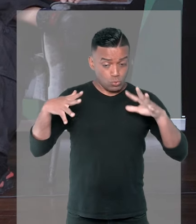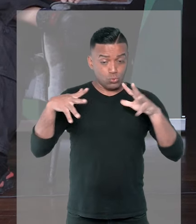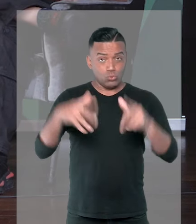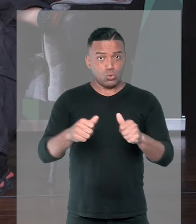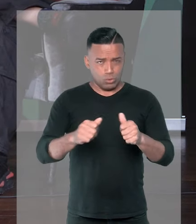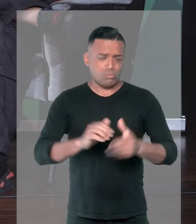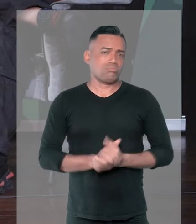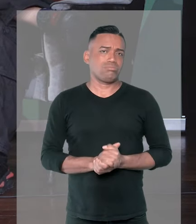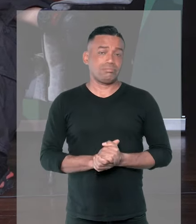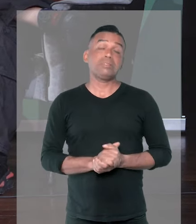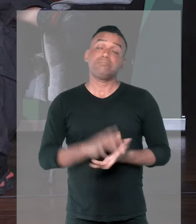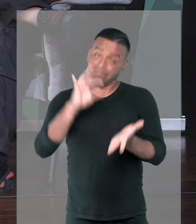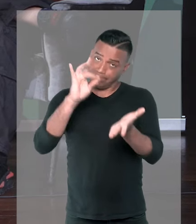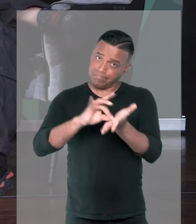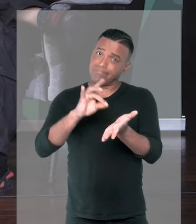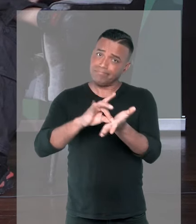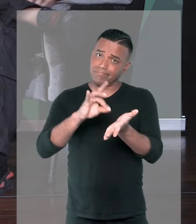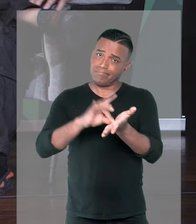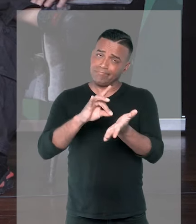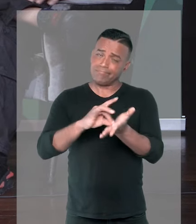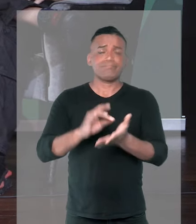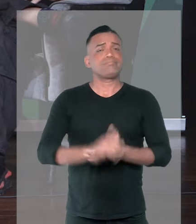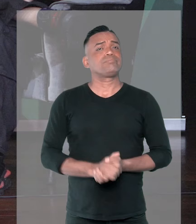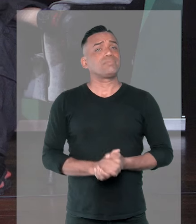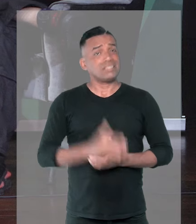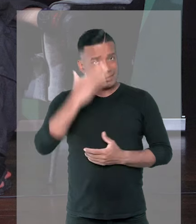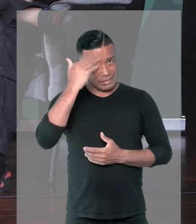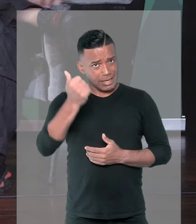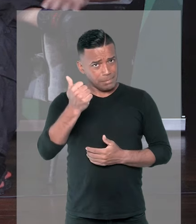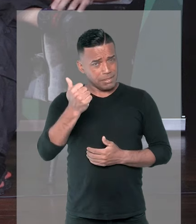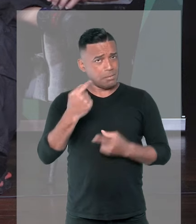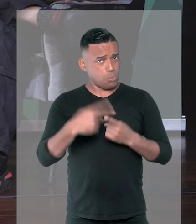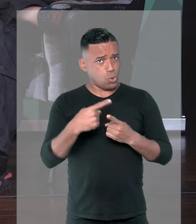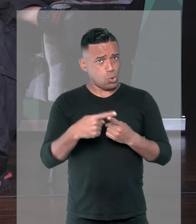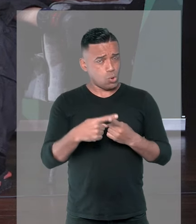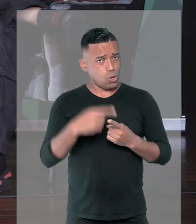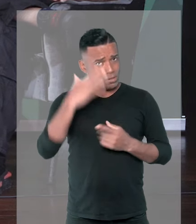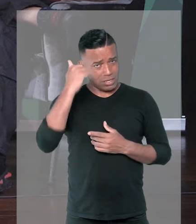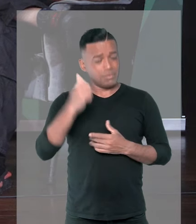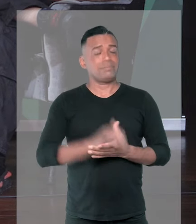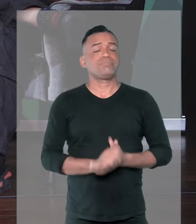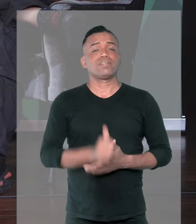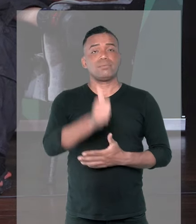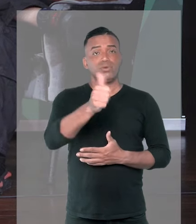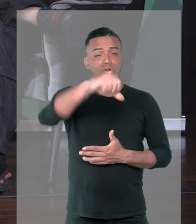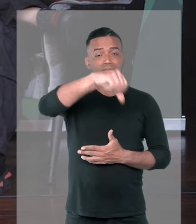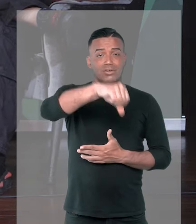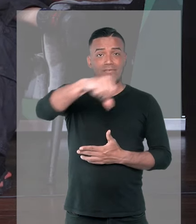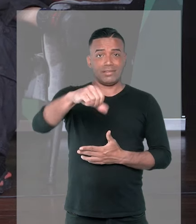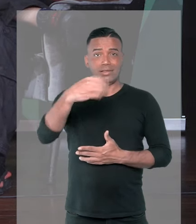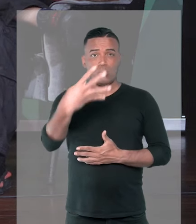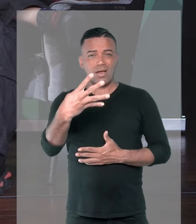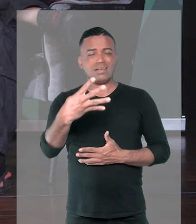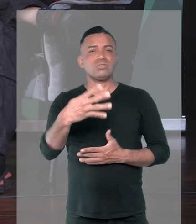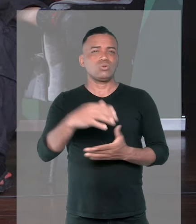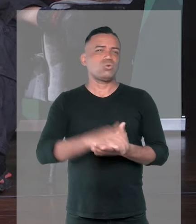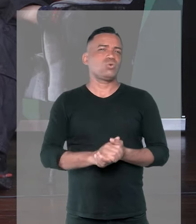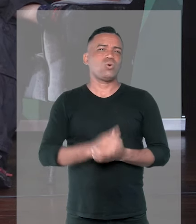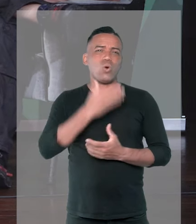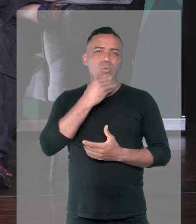e verdade sabe por em 1994 makena